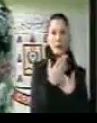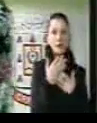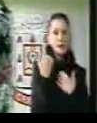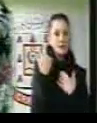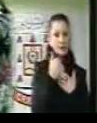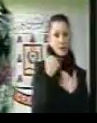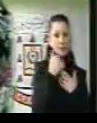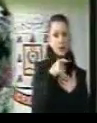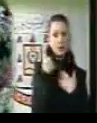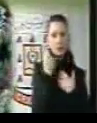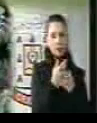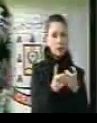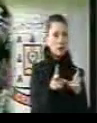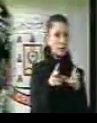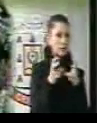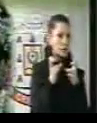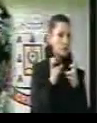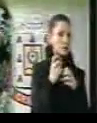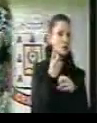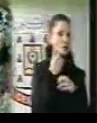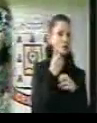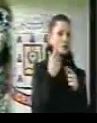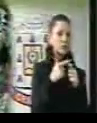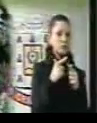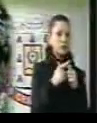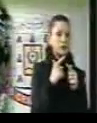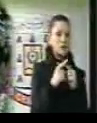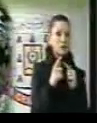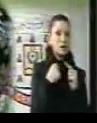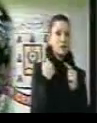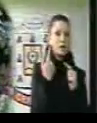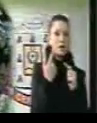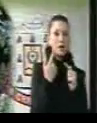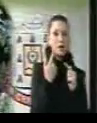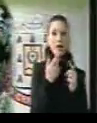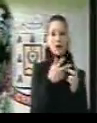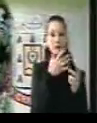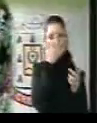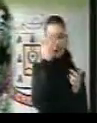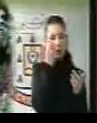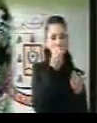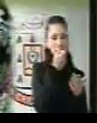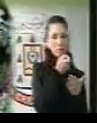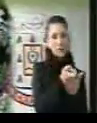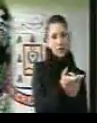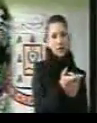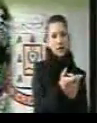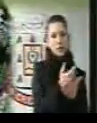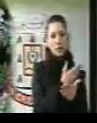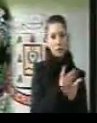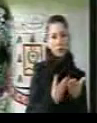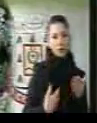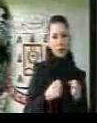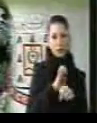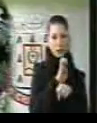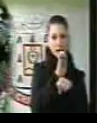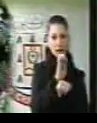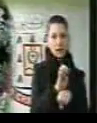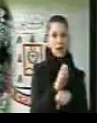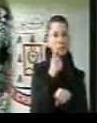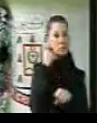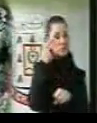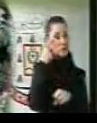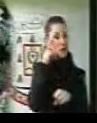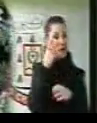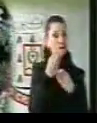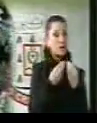a gente percebeu que uma das complicações foi as desapropriações. O governo do Estado hoje pensa em alguma